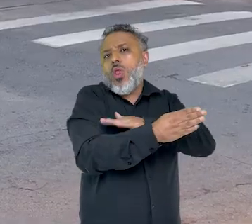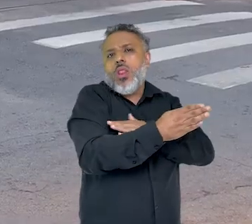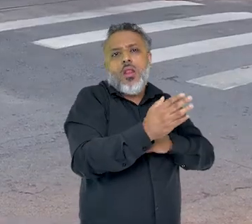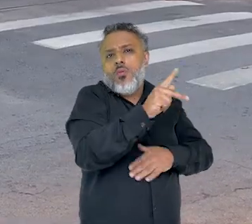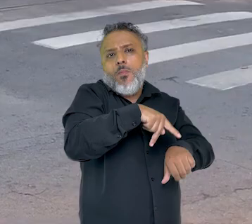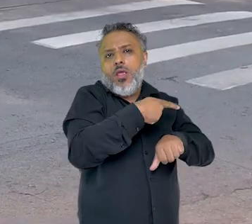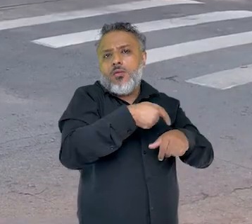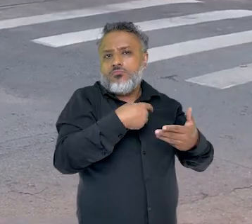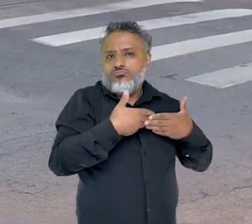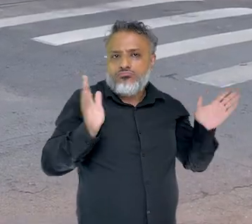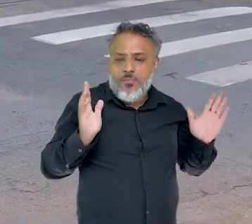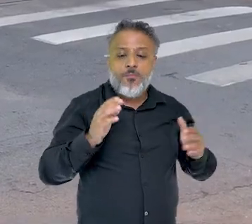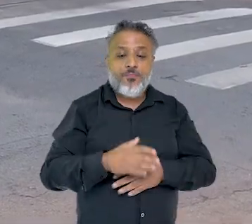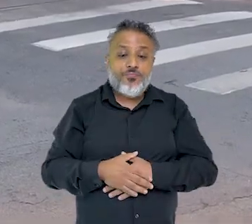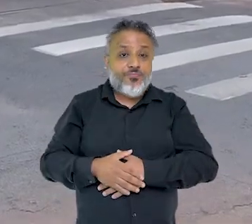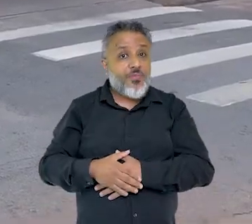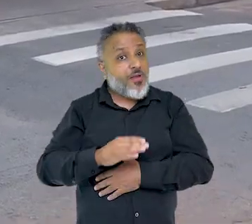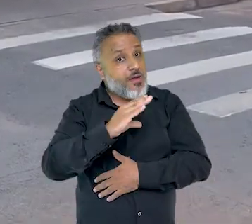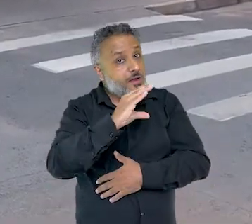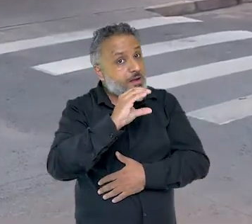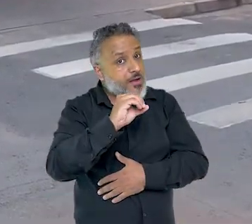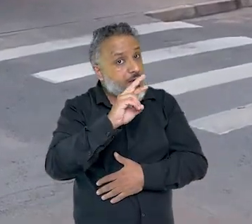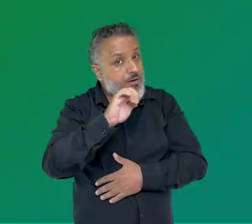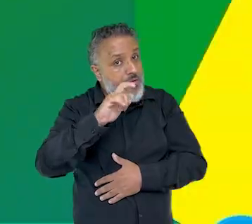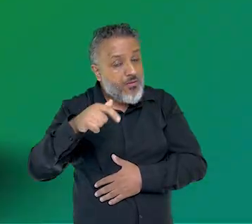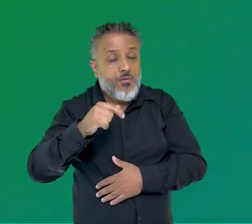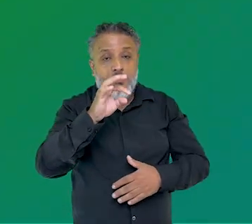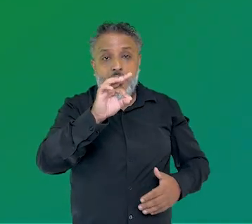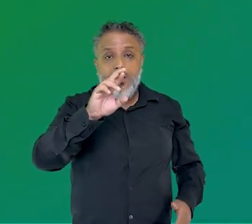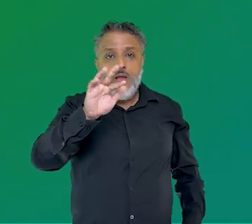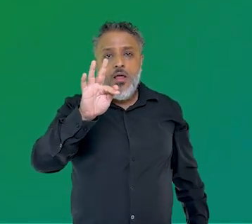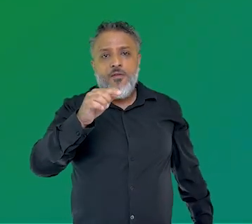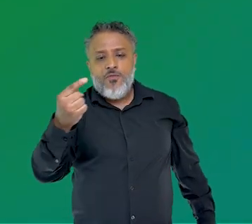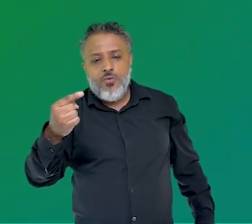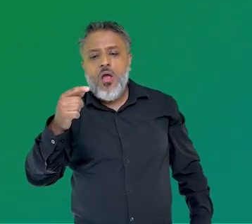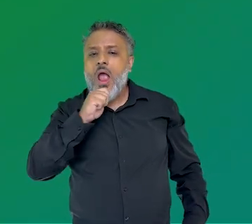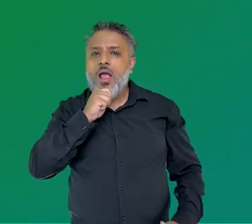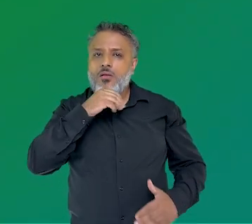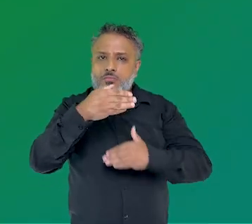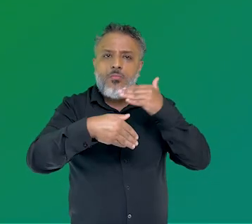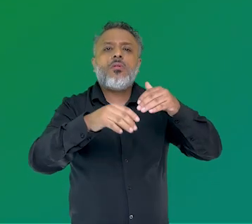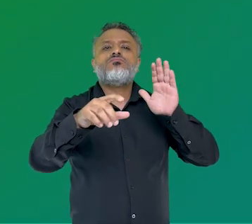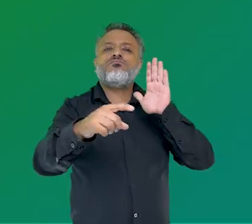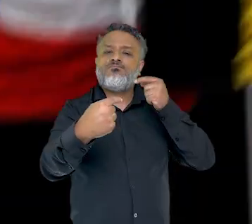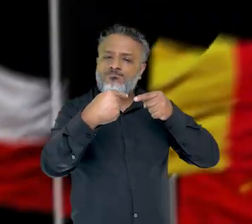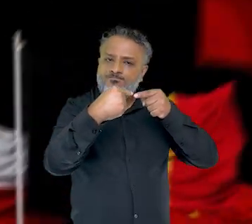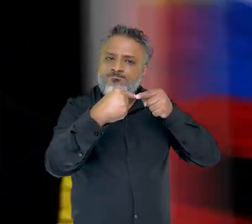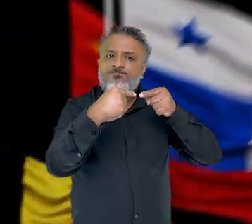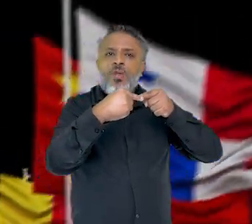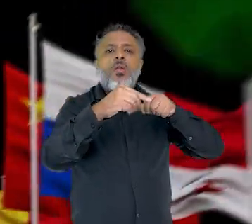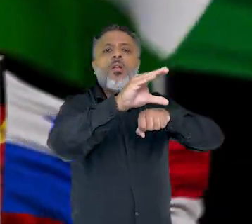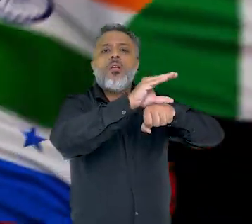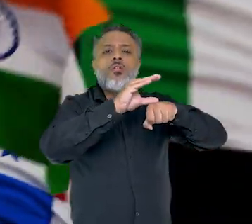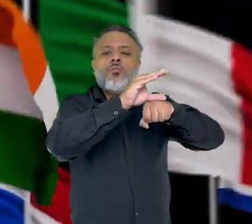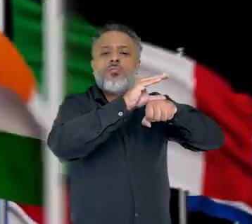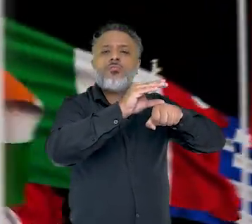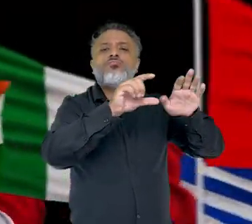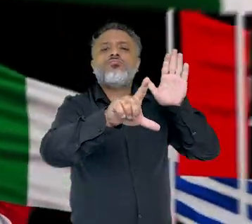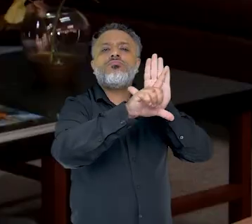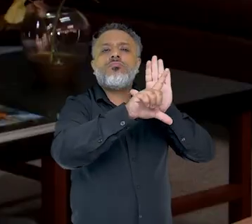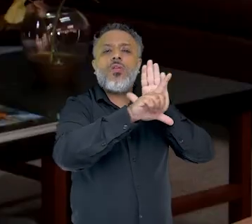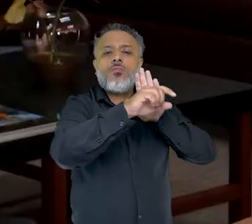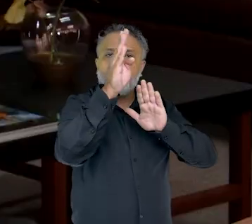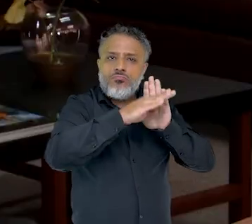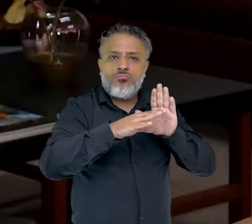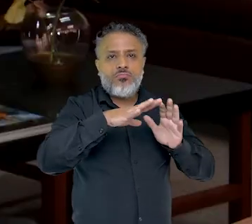Para Carolina Claro, o julgamento do TRF1 está em consonância com a legislação brasileira e internacional sobre o